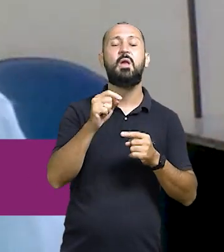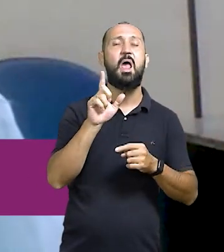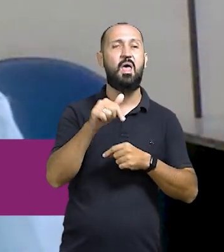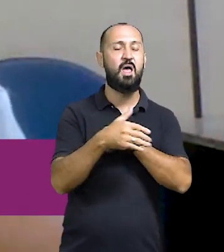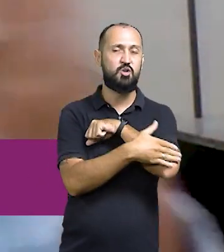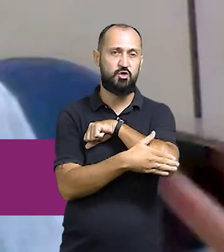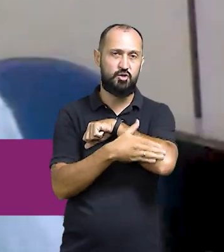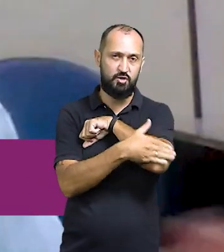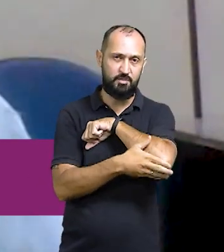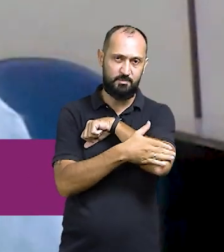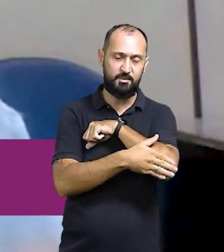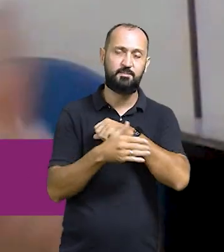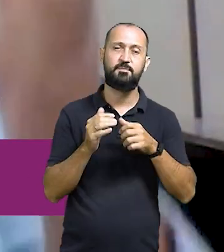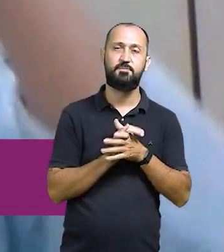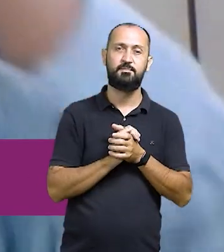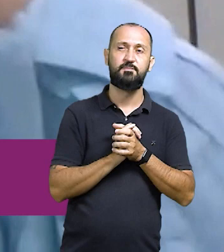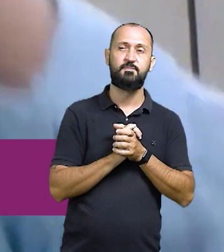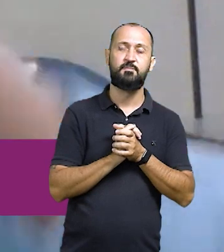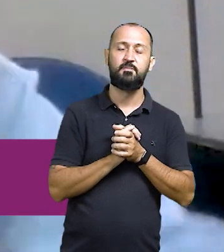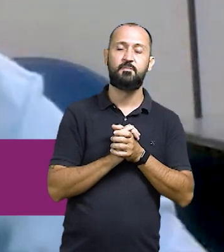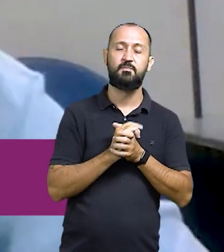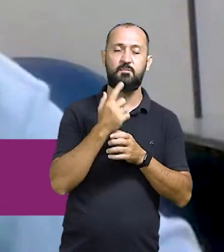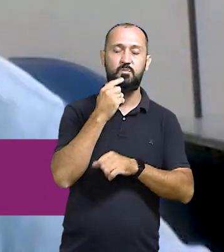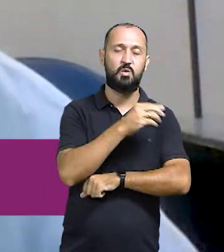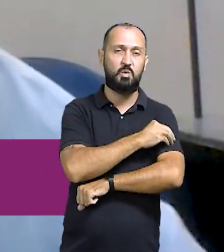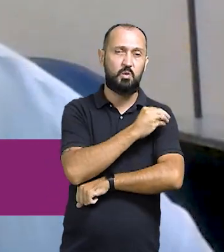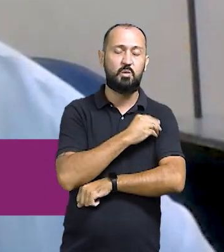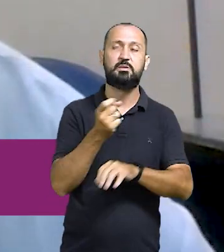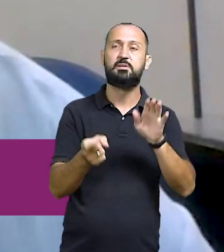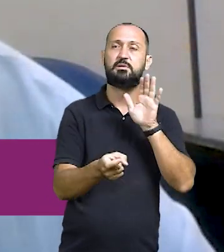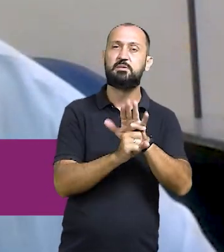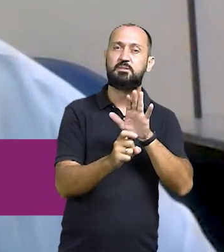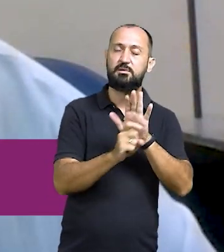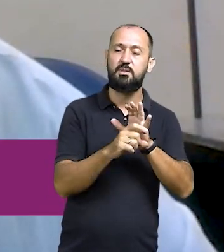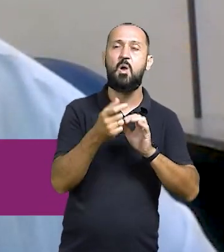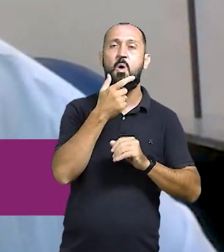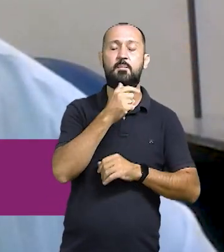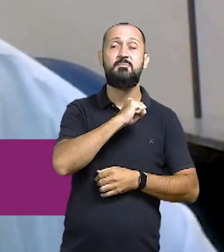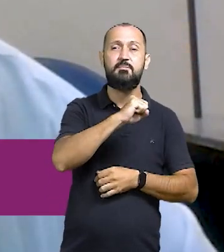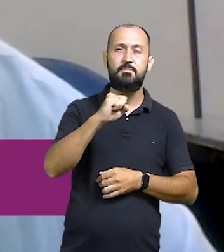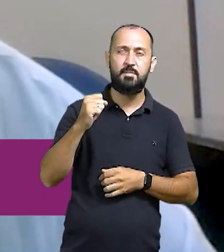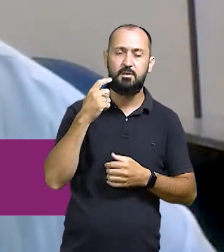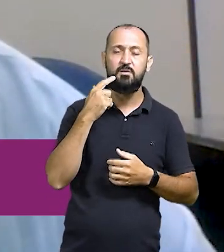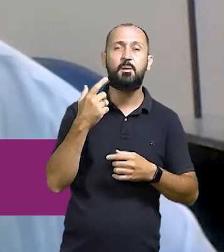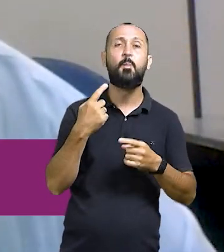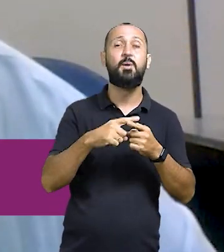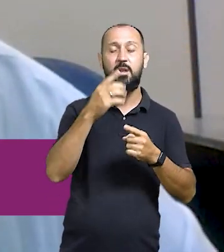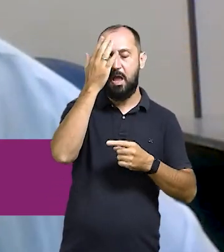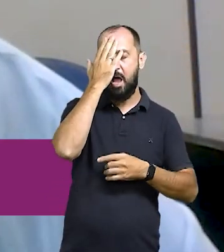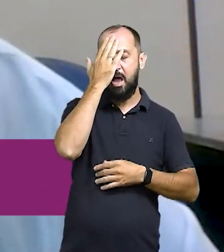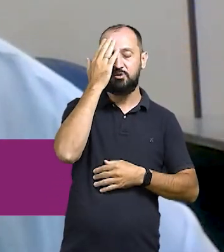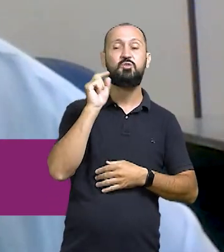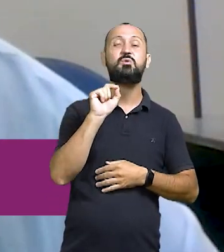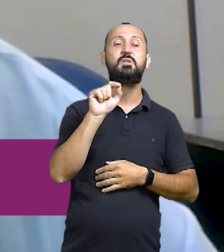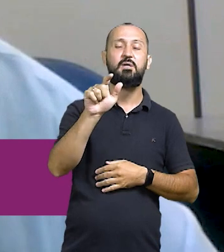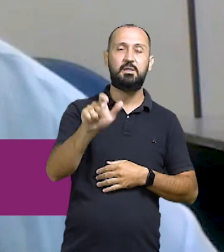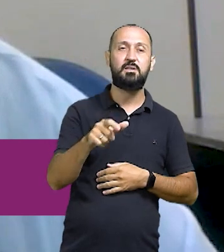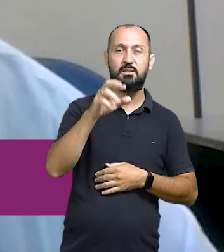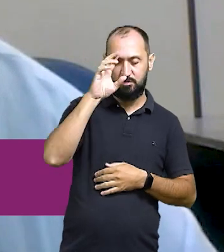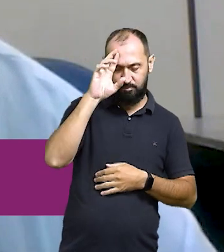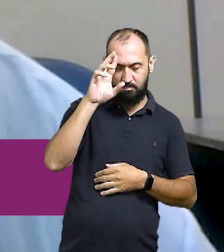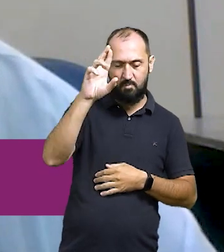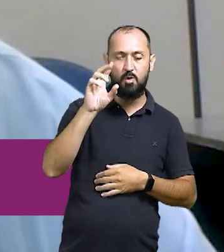esses comportamentos machistas, onde ainda as mulheres pareçam propriedade dos homens, ou seja, se você não estiver comigo, você não